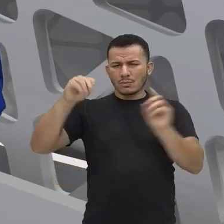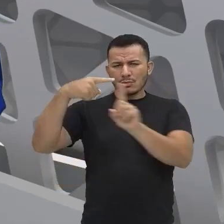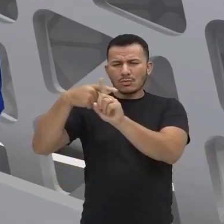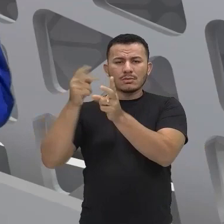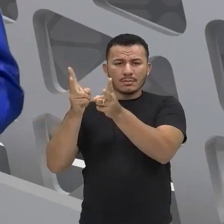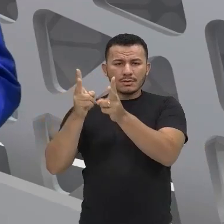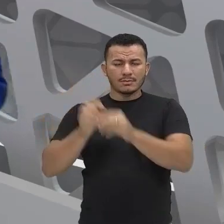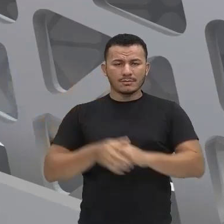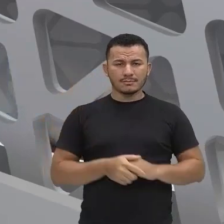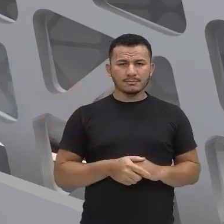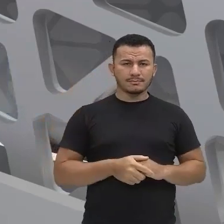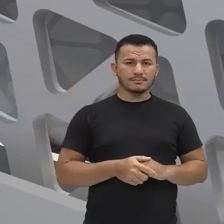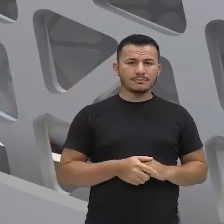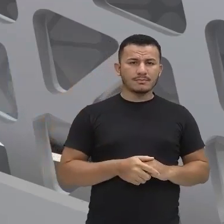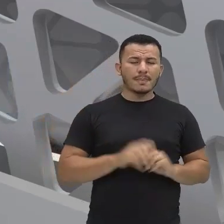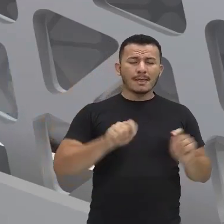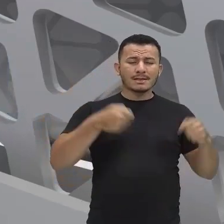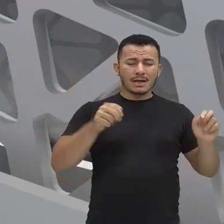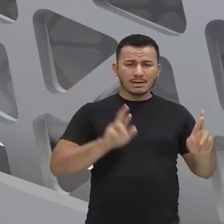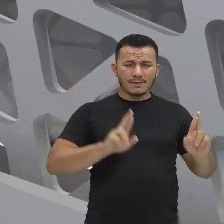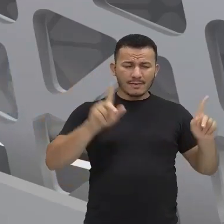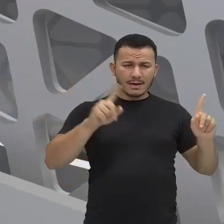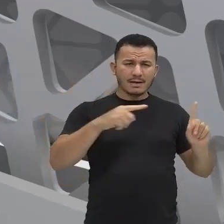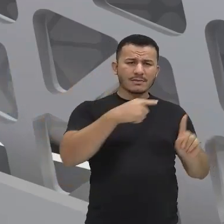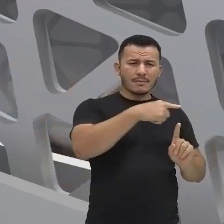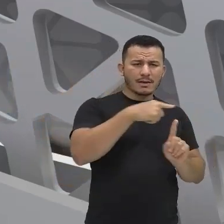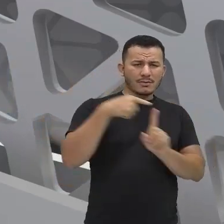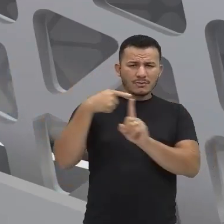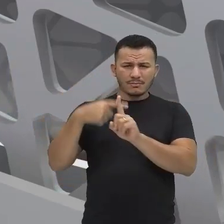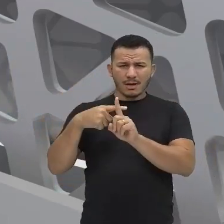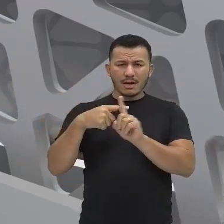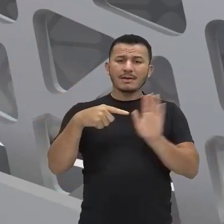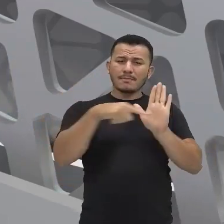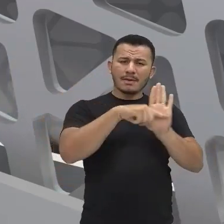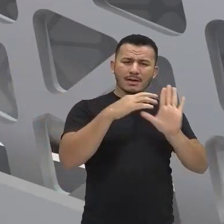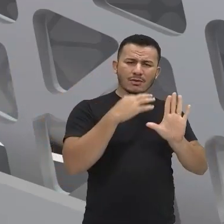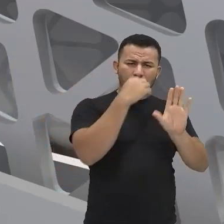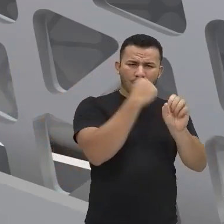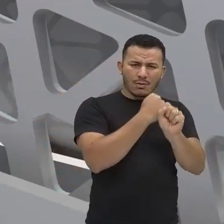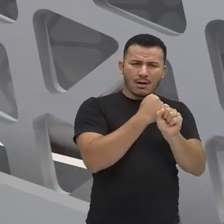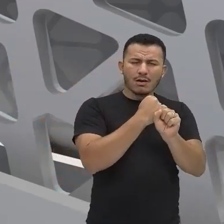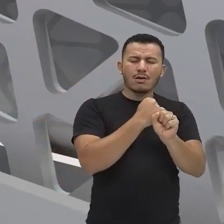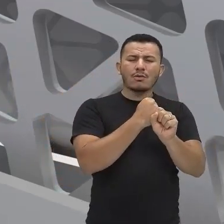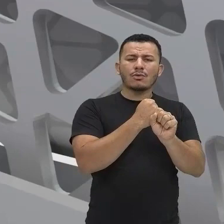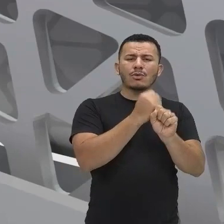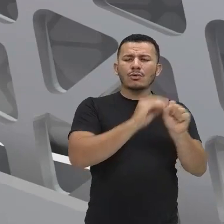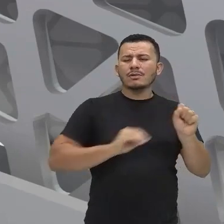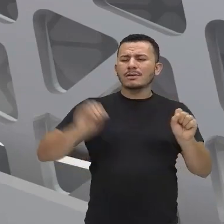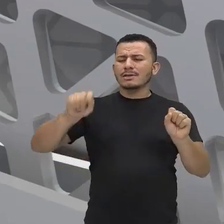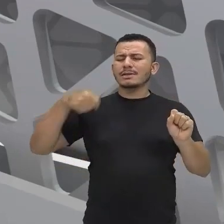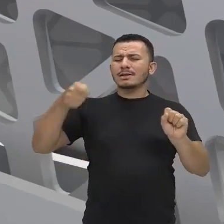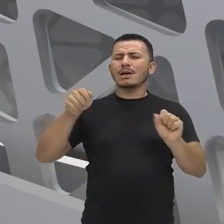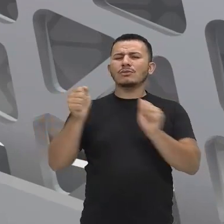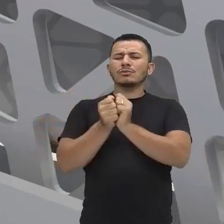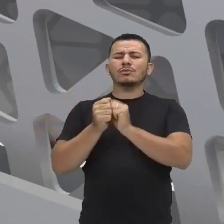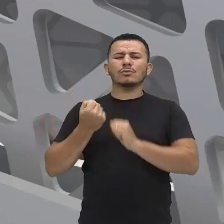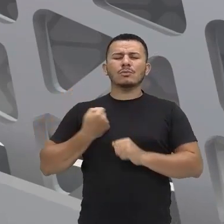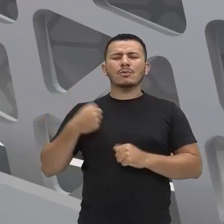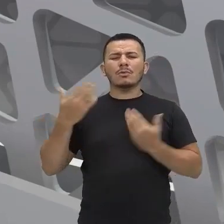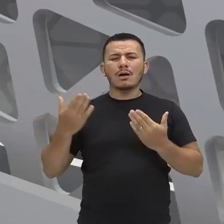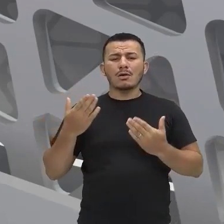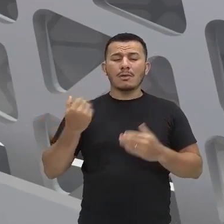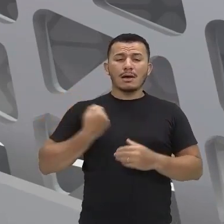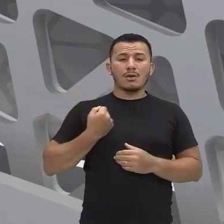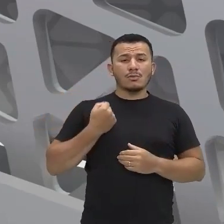mesmo sinal. Sinais diferentes, subtraem-se os números. E que sinal eu devo colocar, professor?